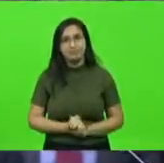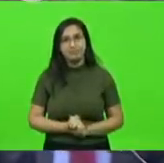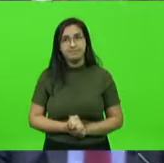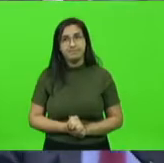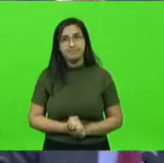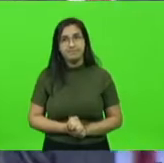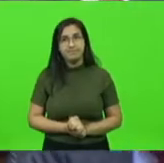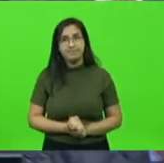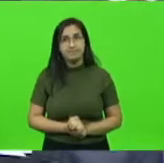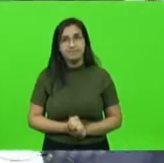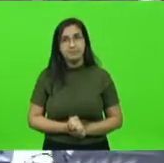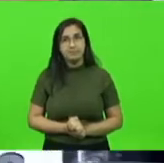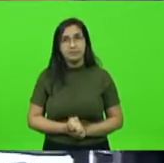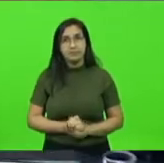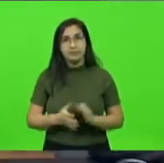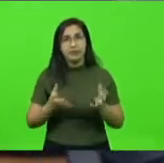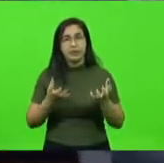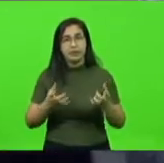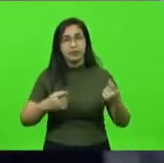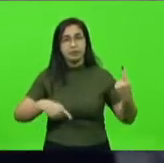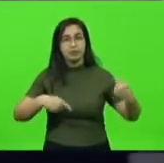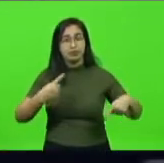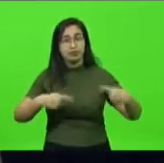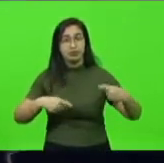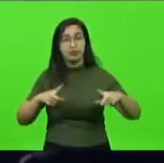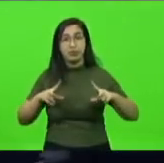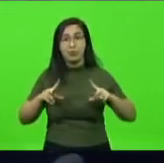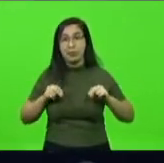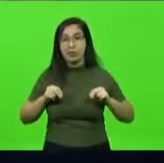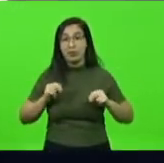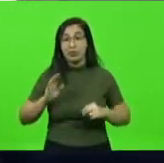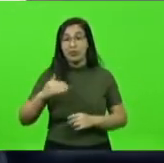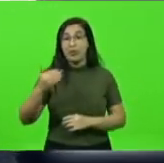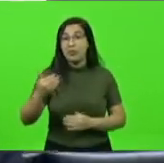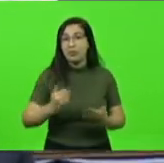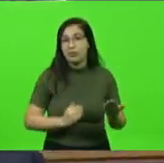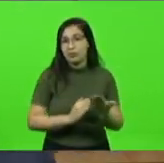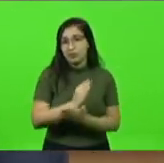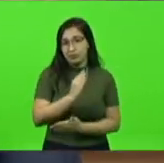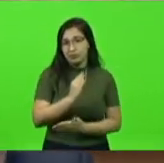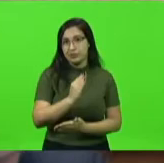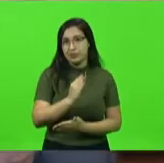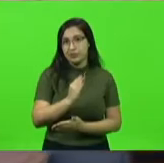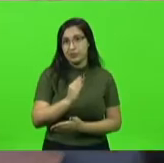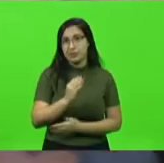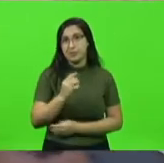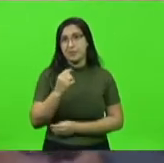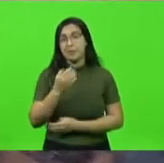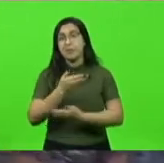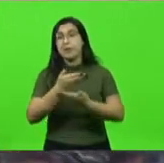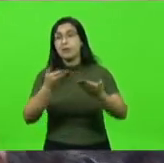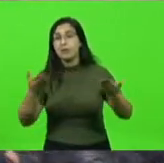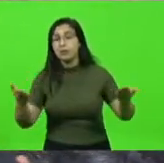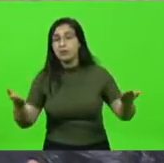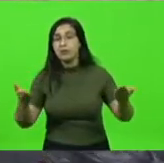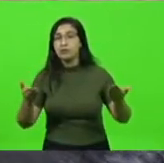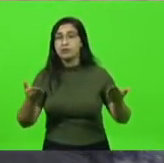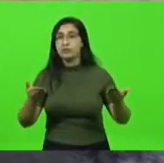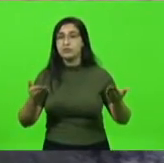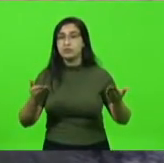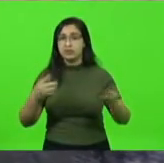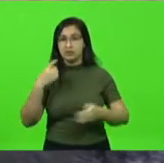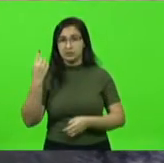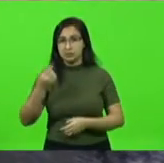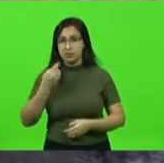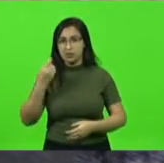Queria eu poder discutir o mérito disso somente depois de aprovado o requerimento do deputado Gessé Lopes. Deputados, o que nós estamos votando